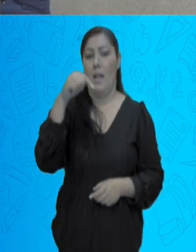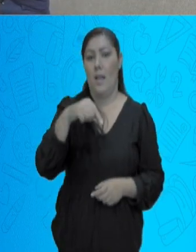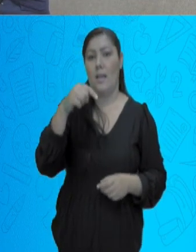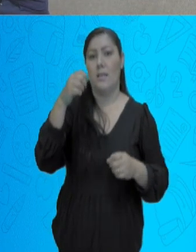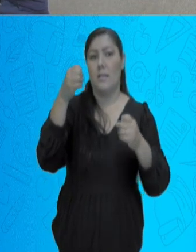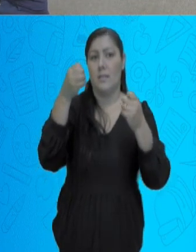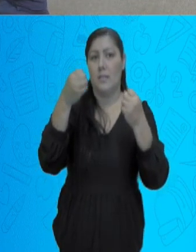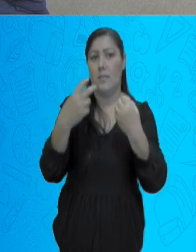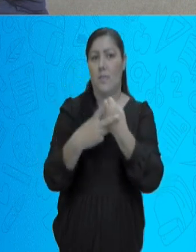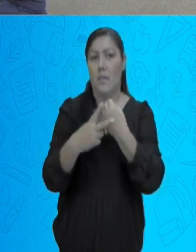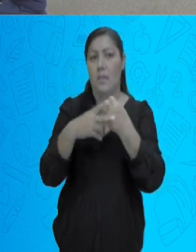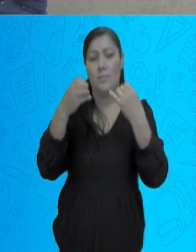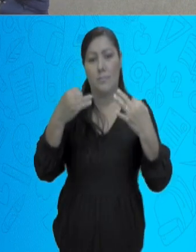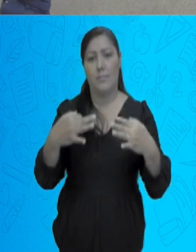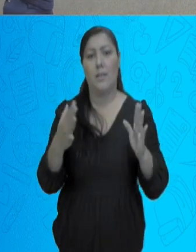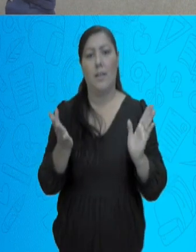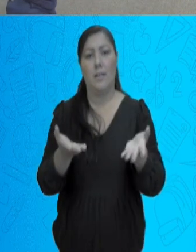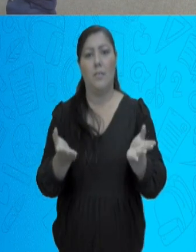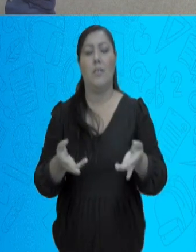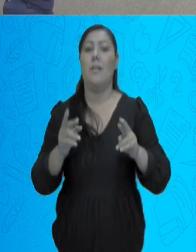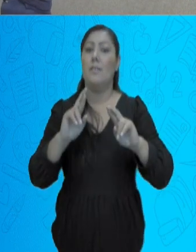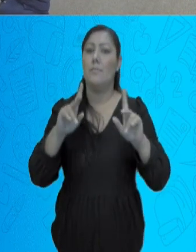irregulares.